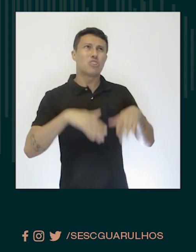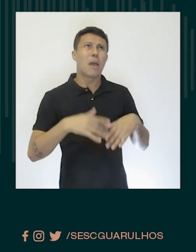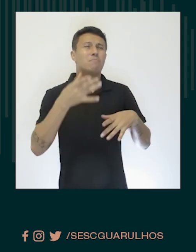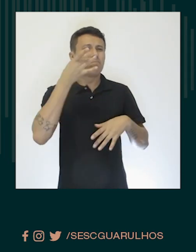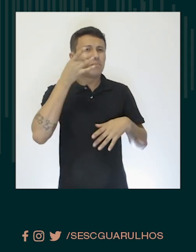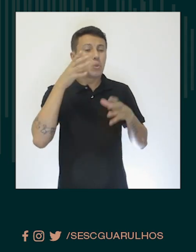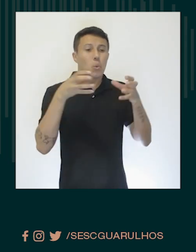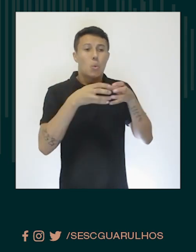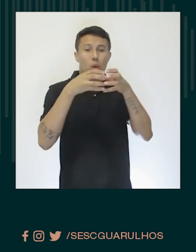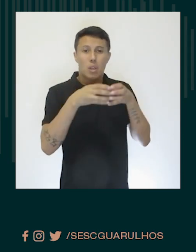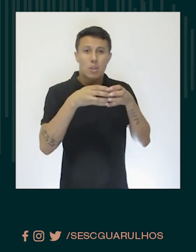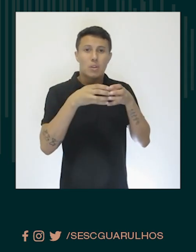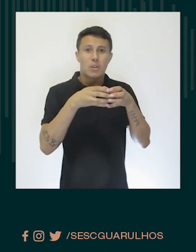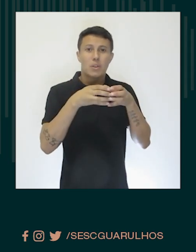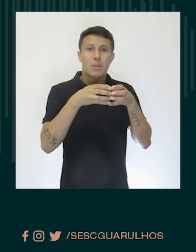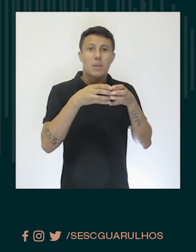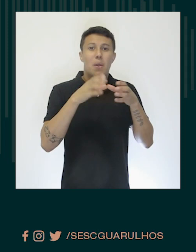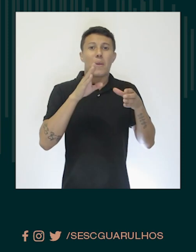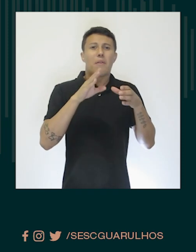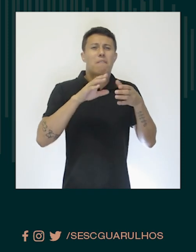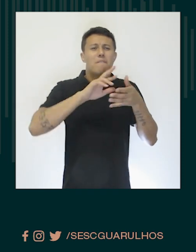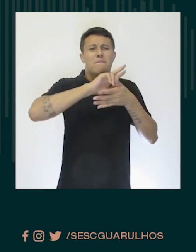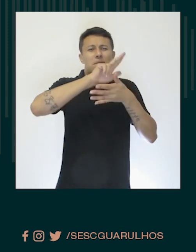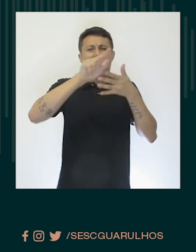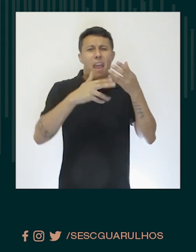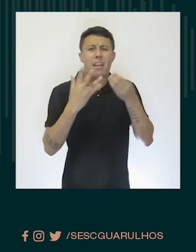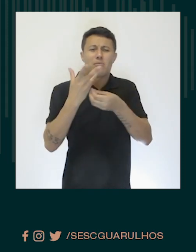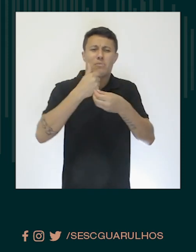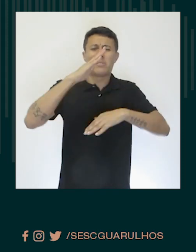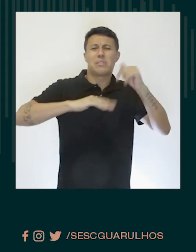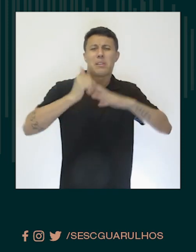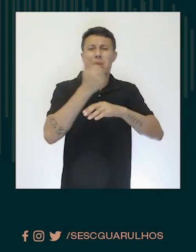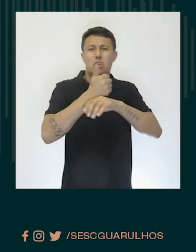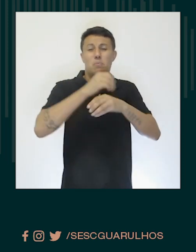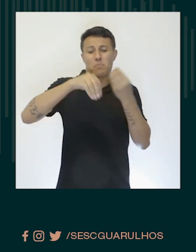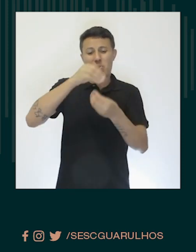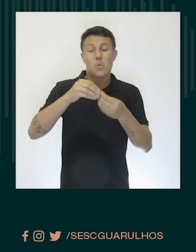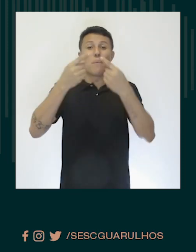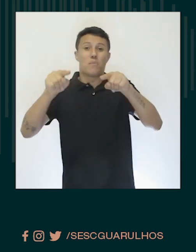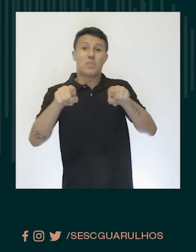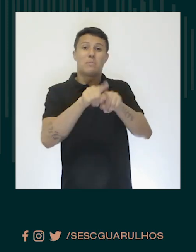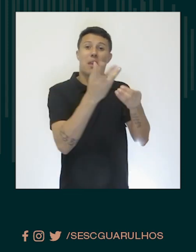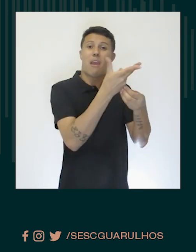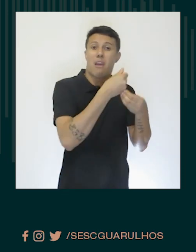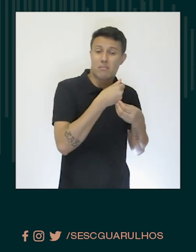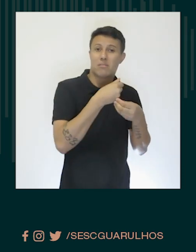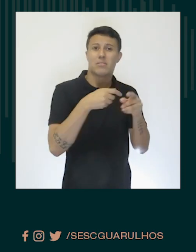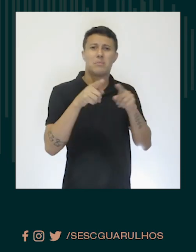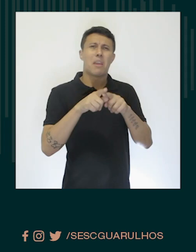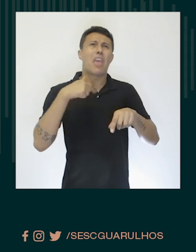Participei de um coletivo chamado Manifest, que a gente fez vários festivais de música e arte. Provavelmente foi